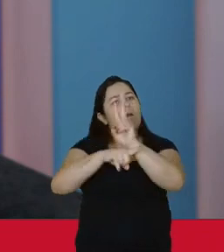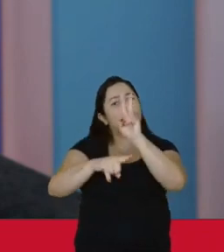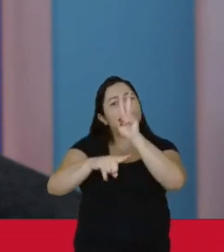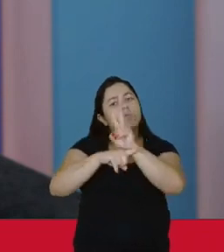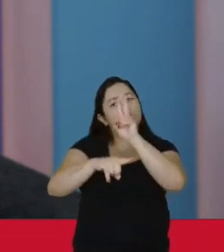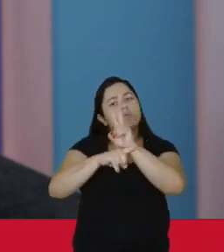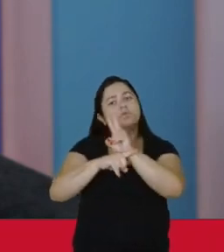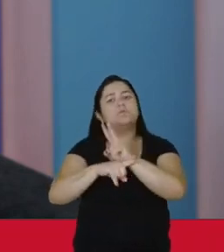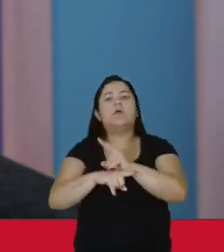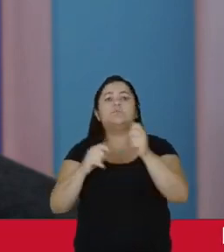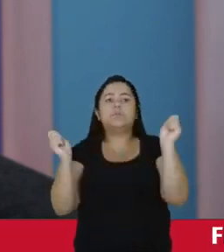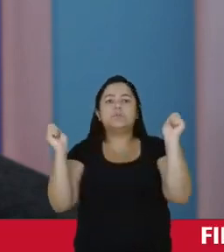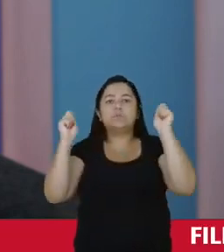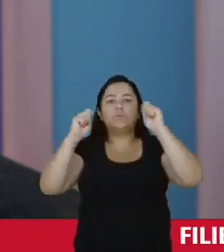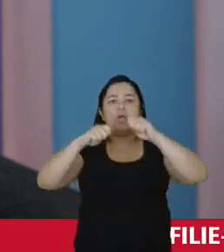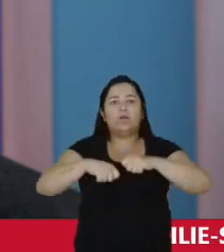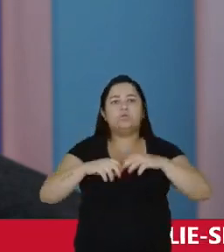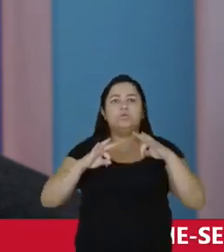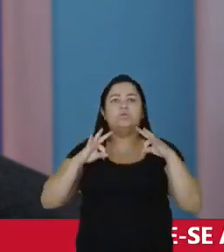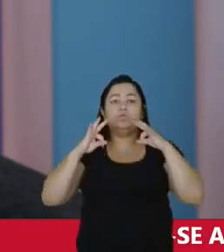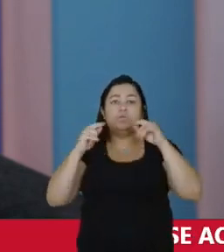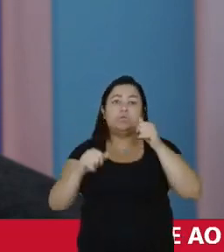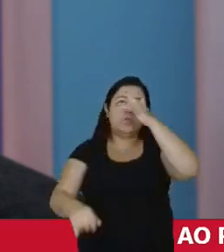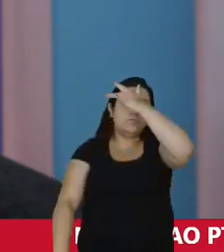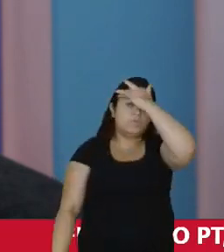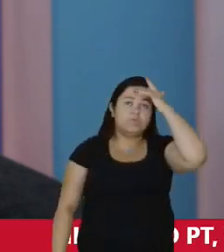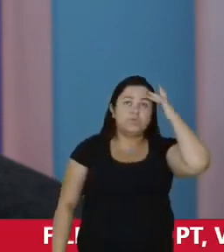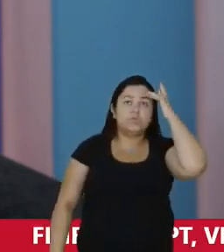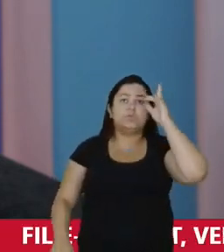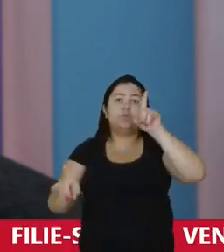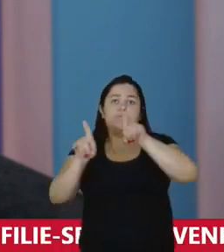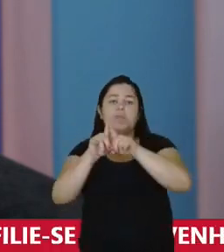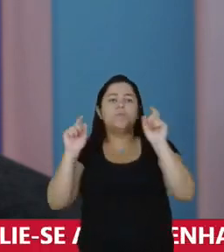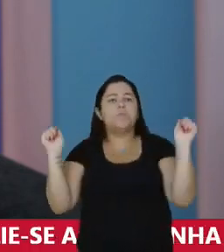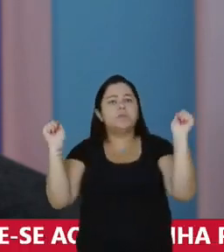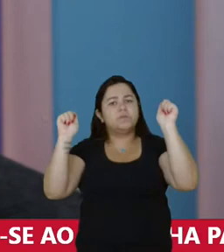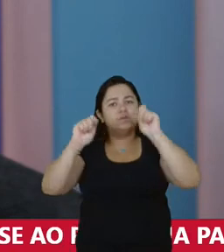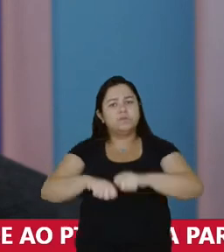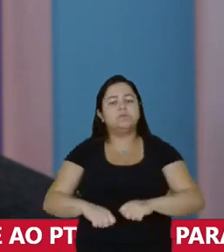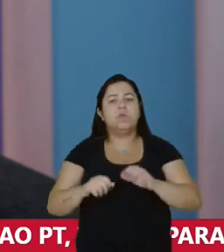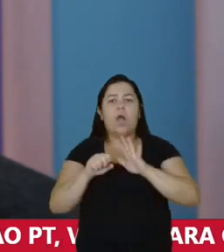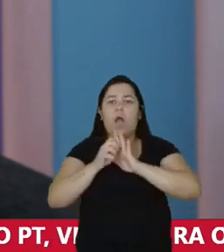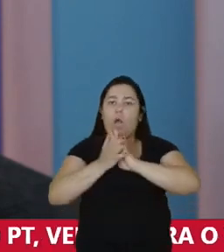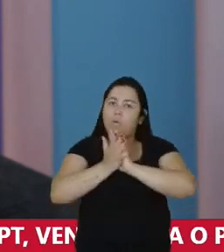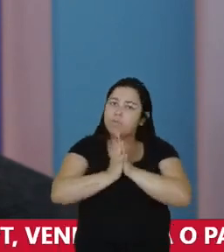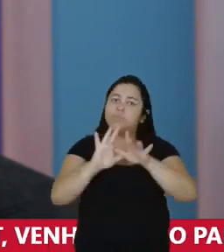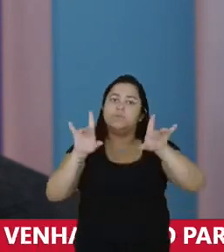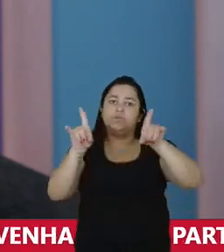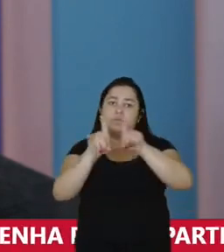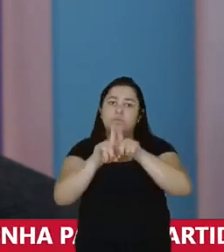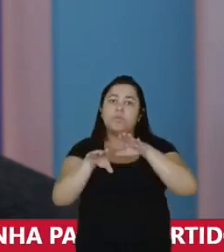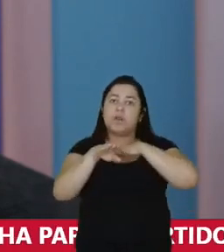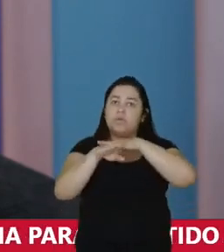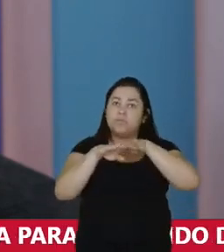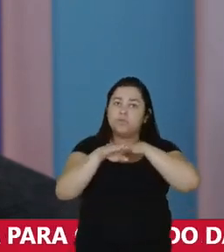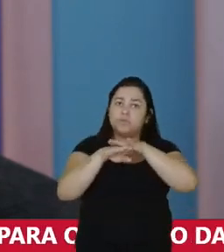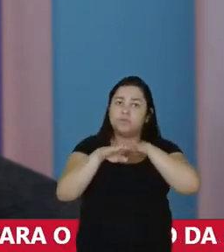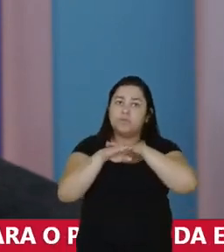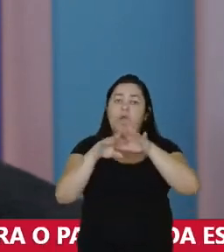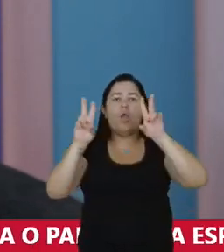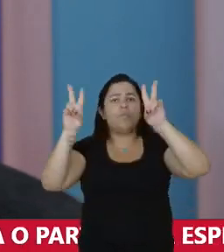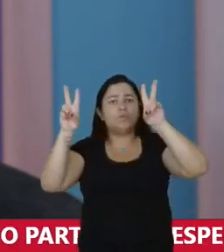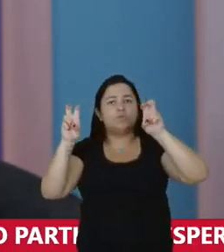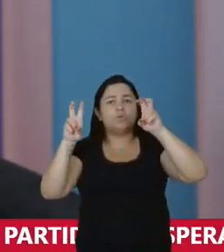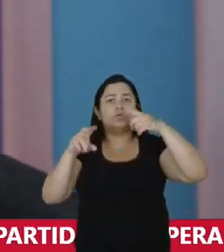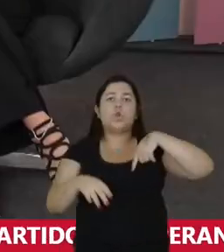da satisfação das necessidades de pessoas exploradas, necessitadas e oprimidas. Para conversar comigo sobre o